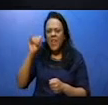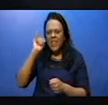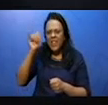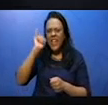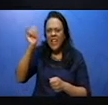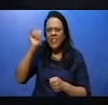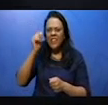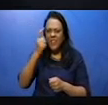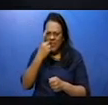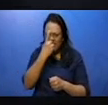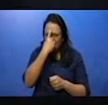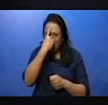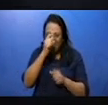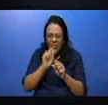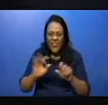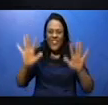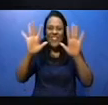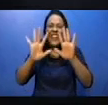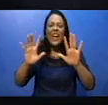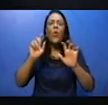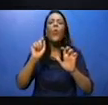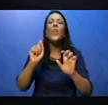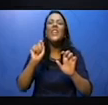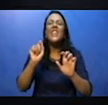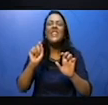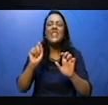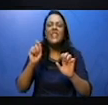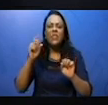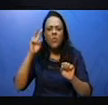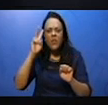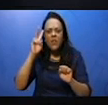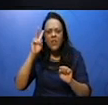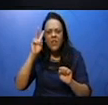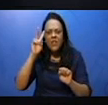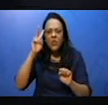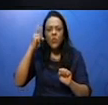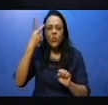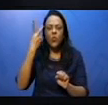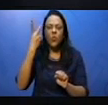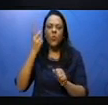vocês já sabem, é uma história criada,